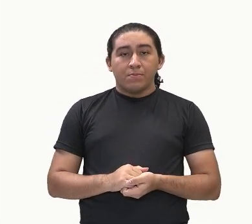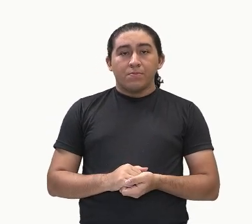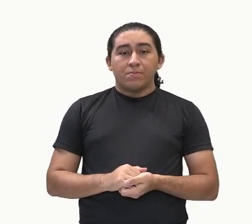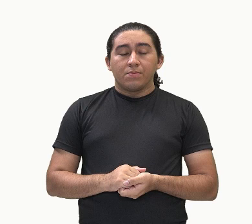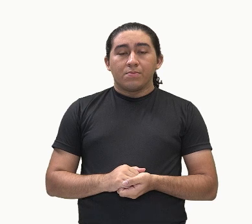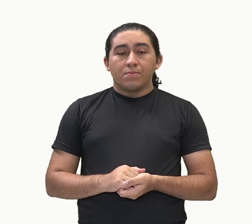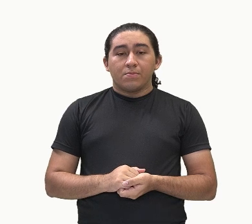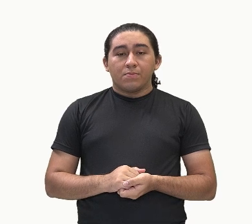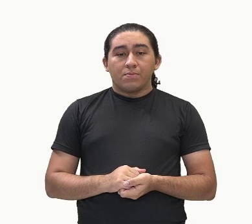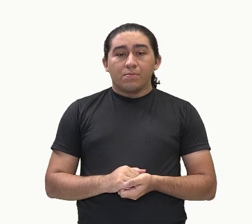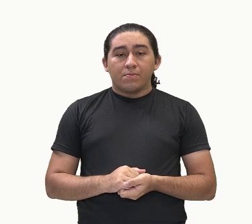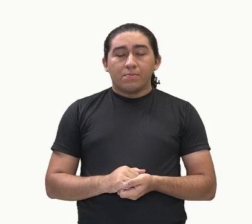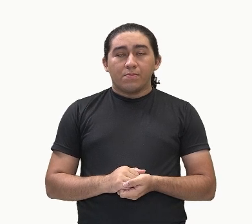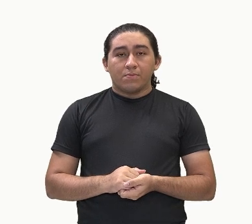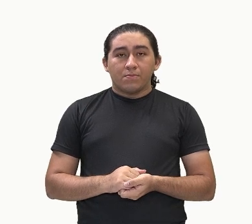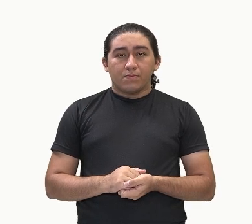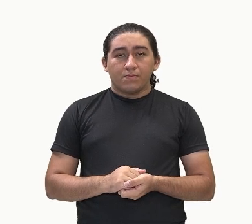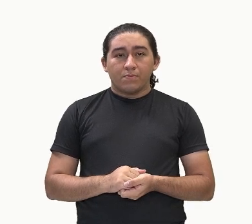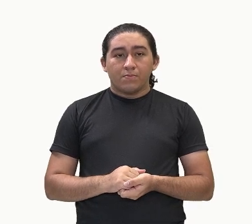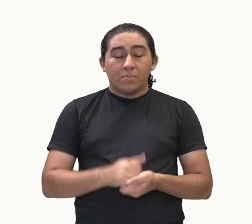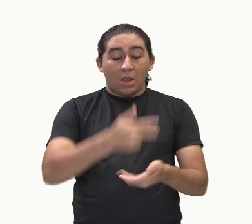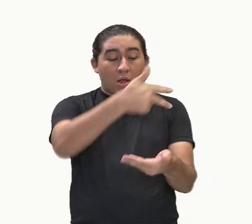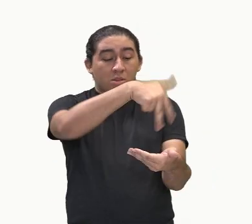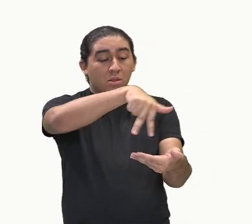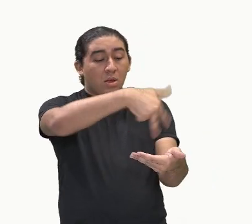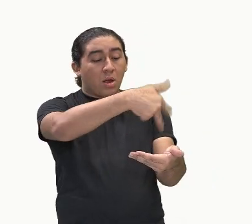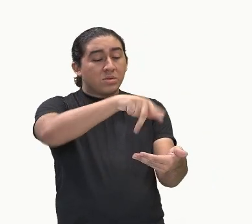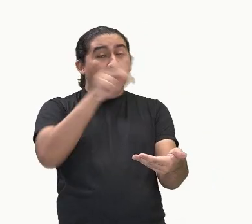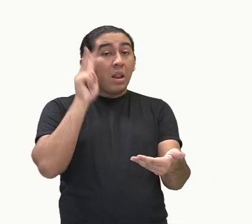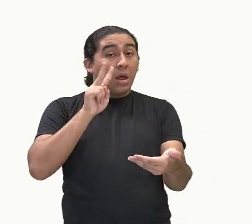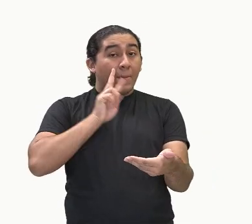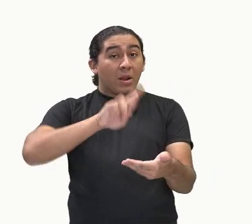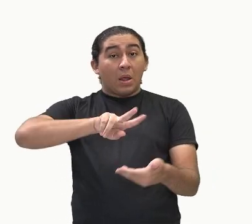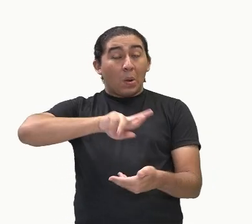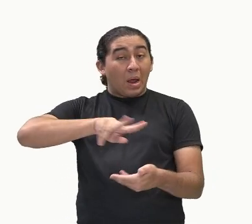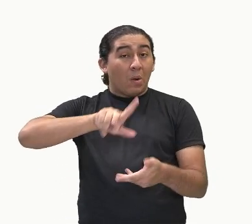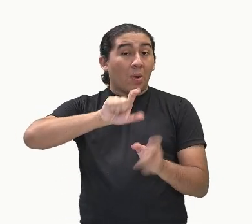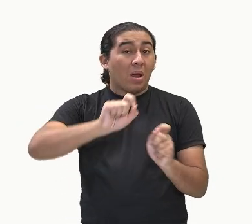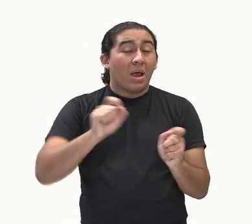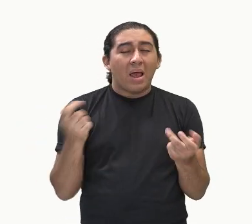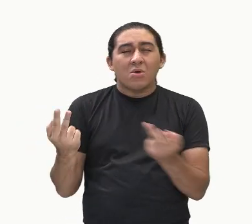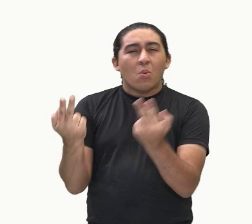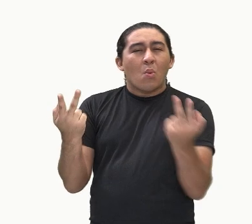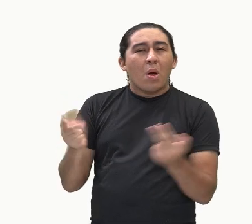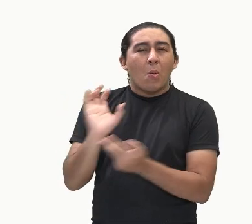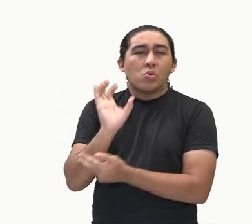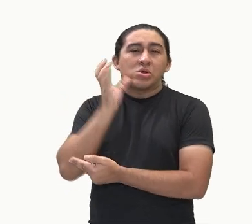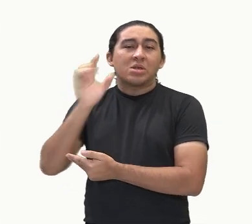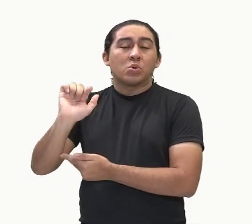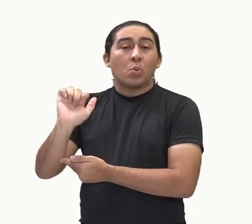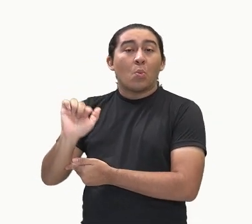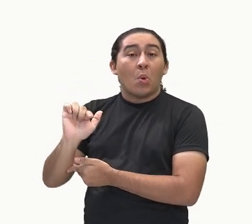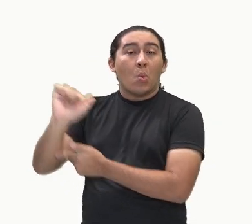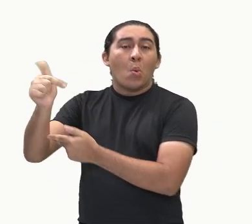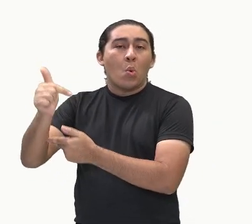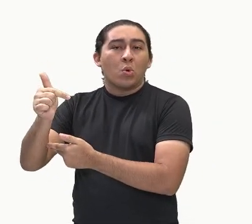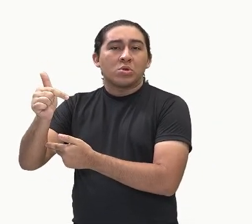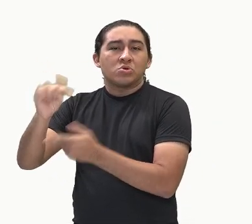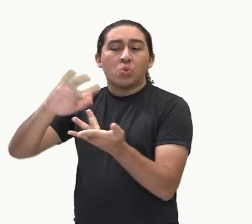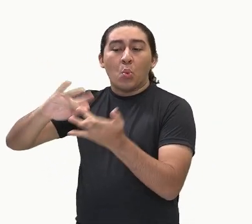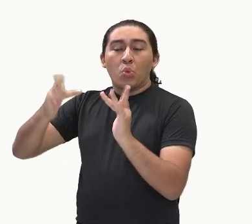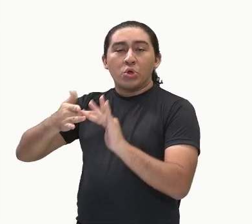da dança, lembrando que não é uma representação igual acontece no ritual. Quando tira